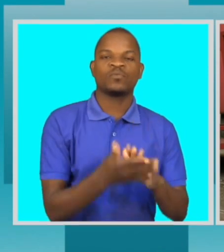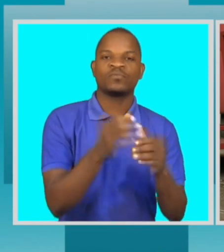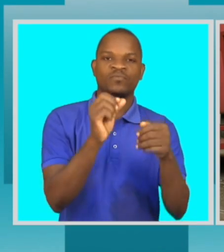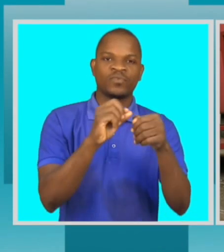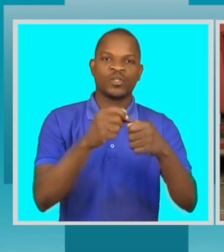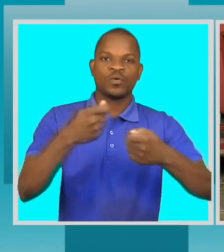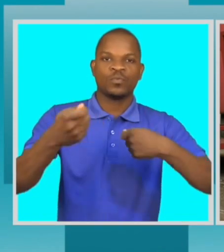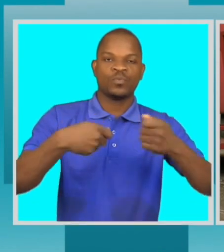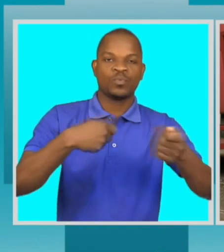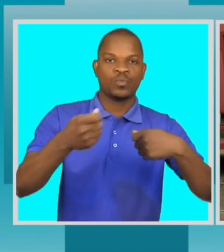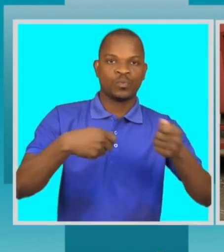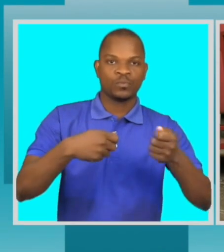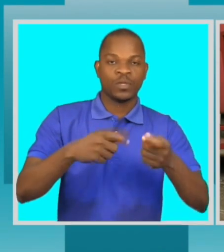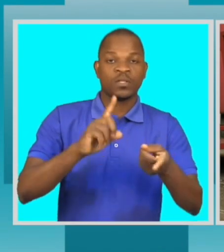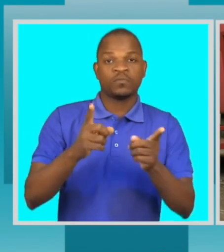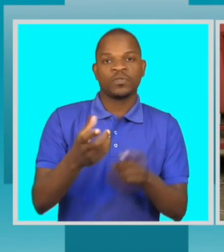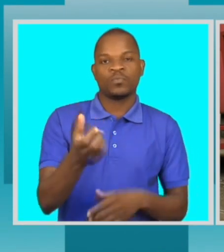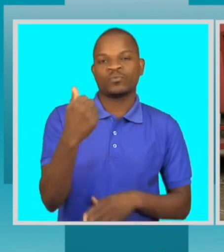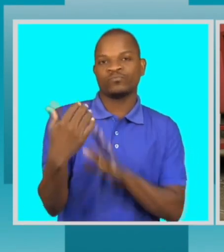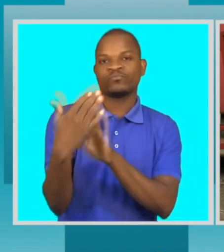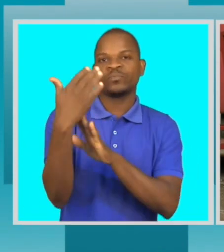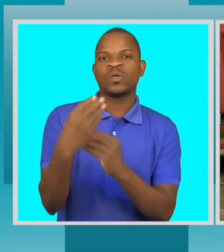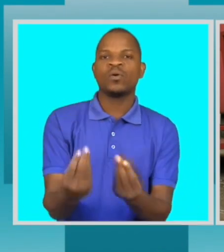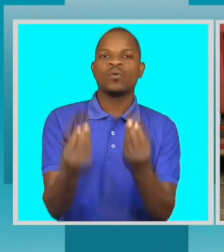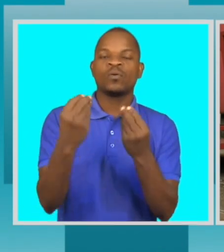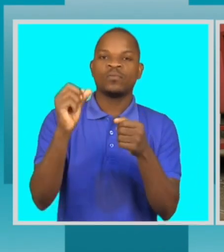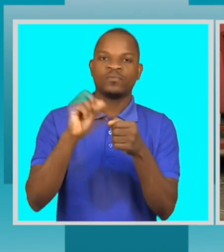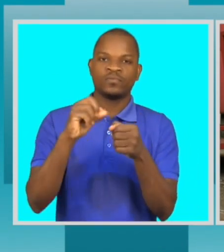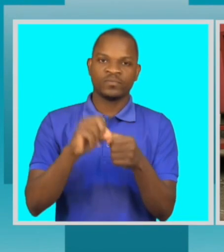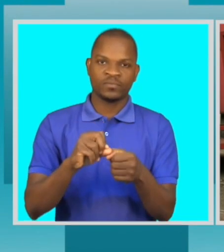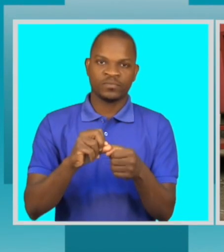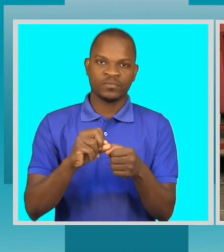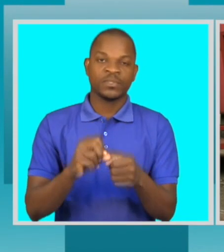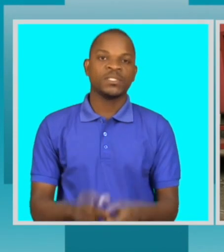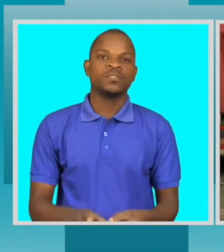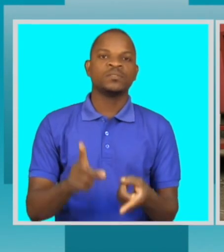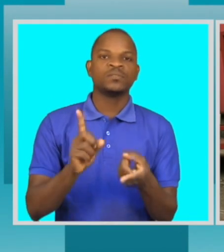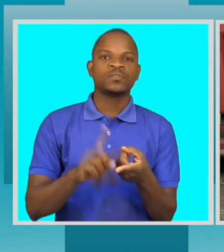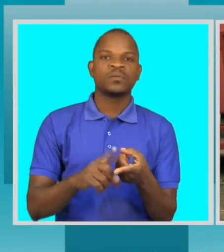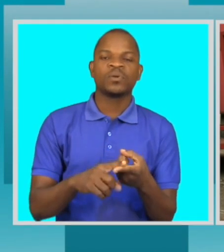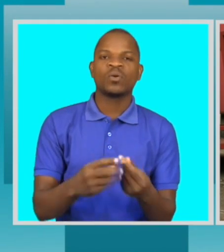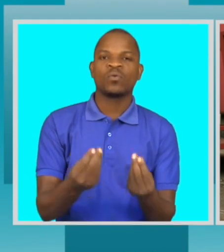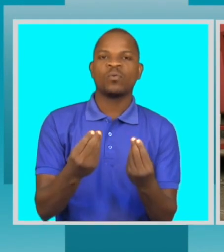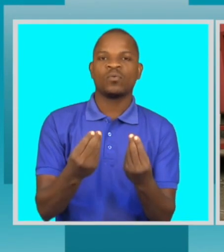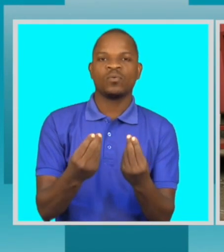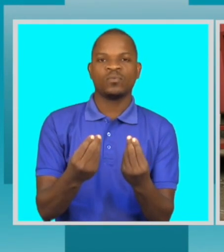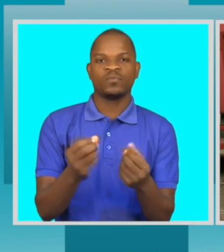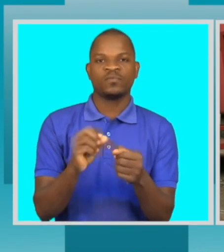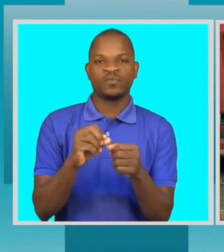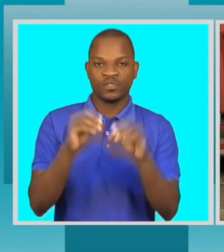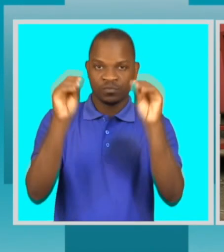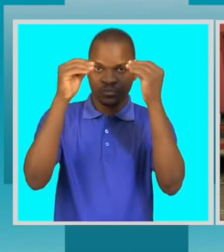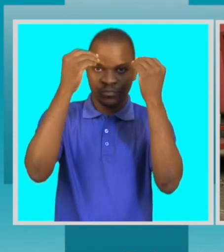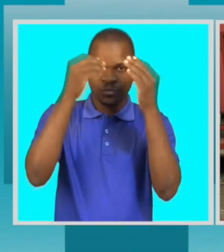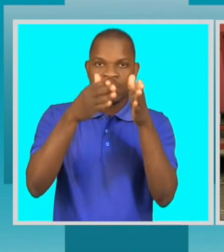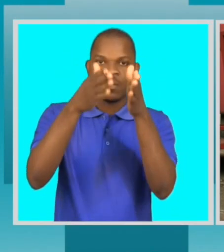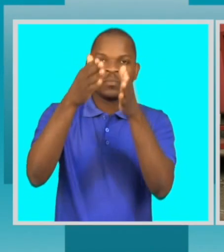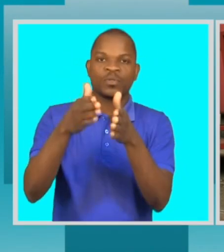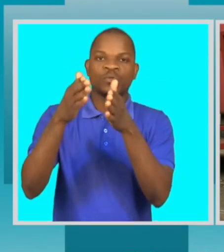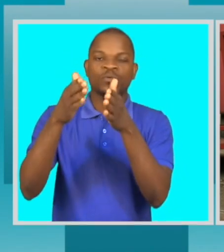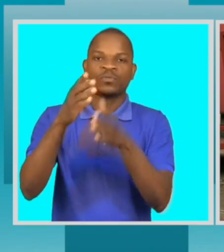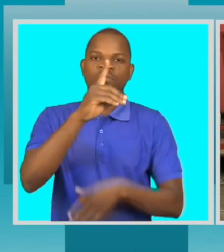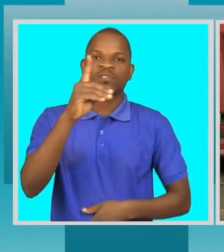começa a fazer um autonegócio. Talvez puder explicar um pouco como é é feita